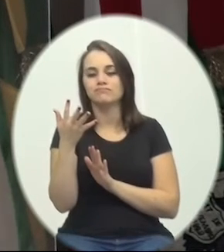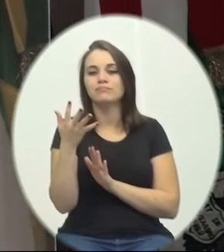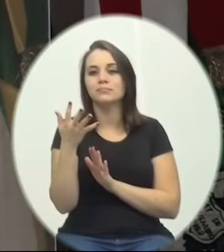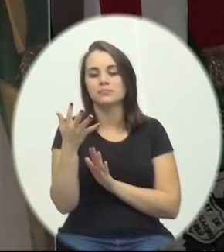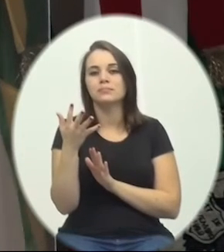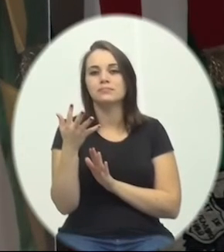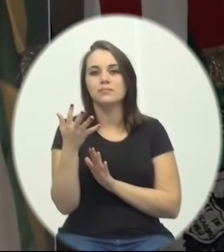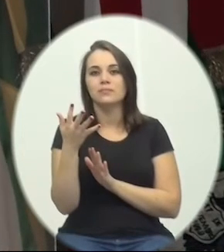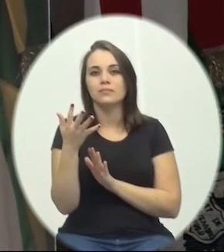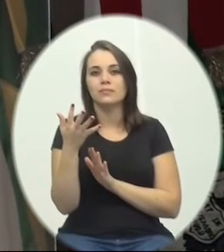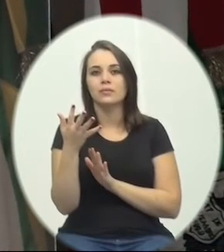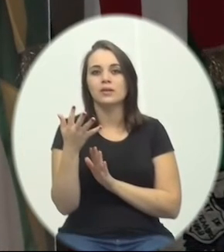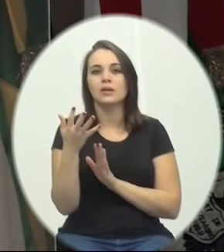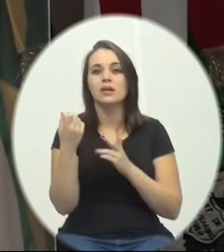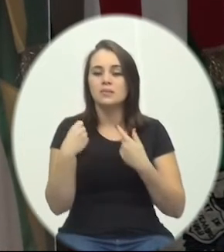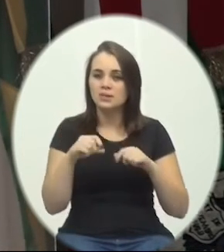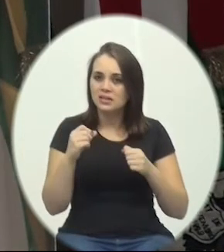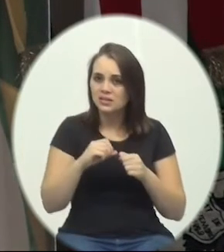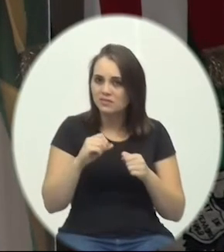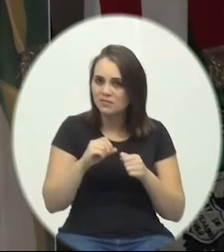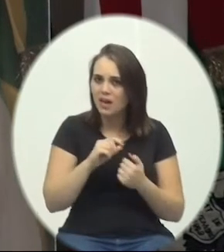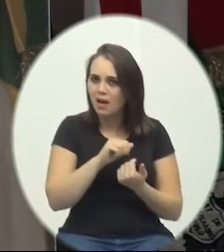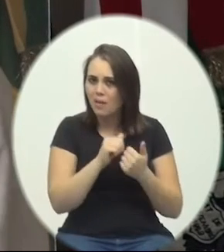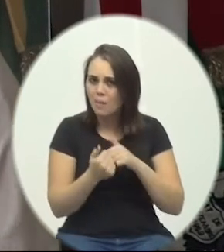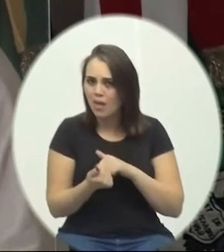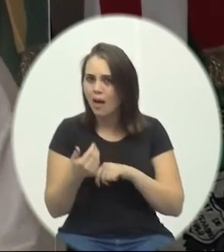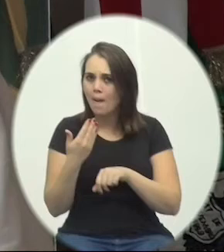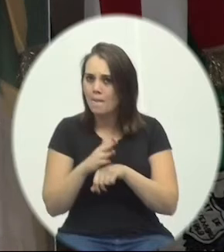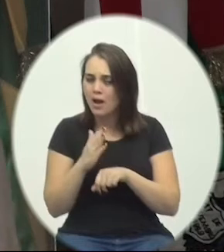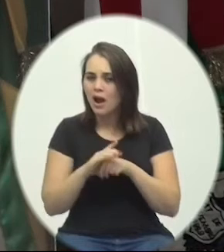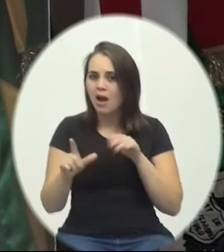ser aplicada e, de fato, colocada em prática, a Lei